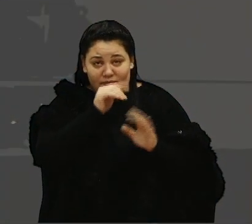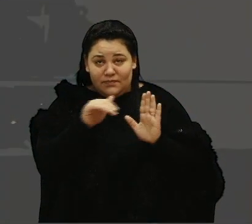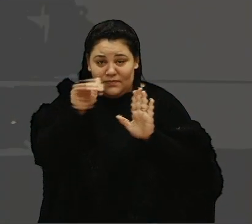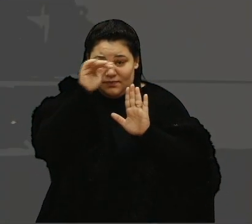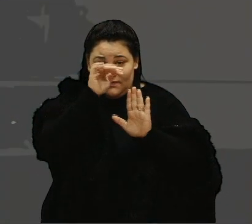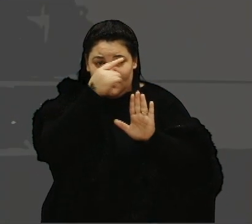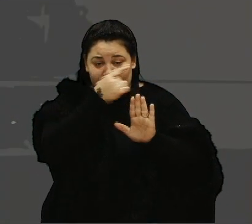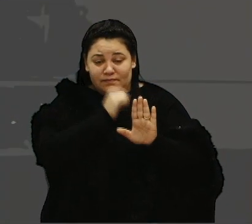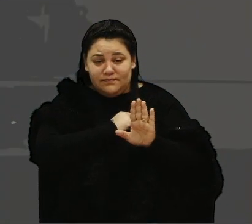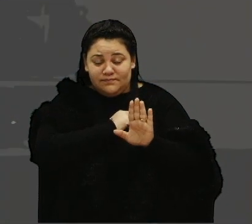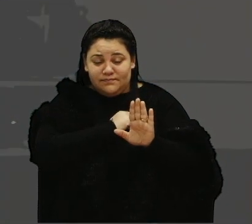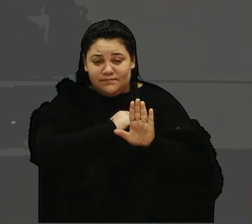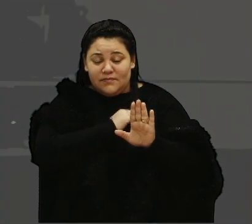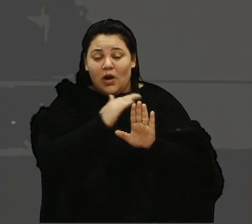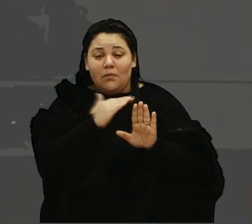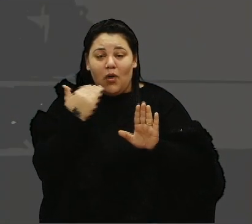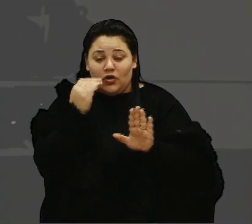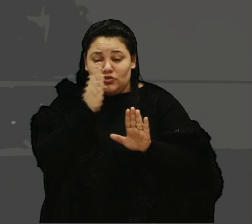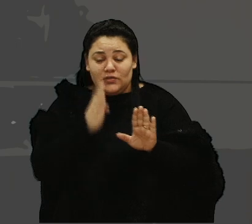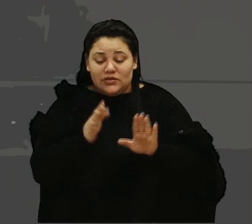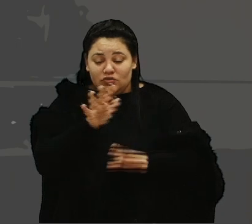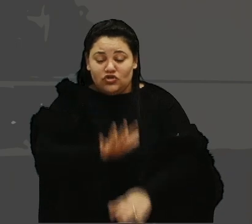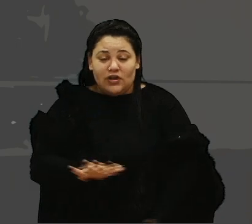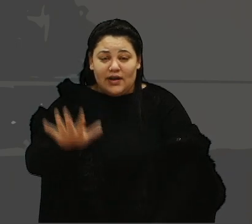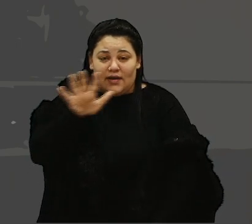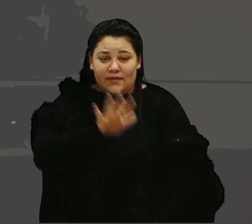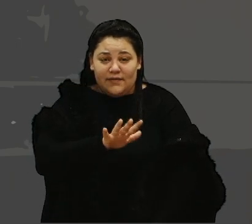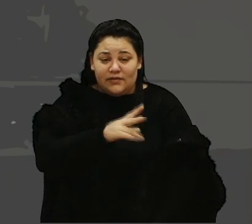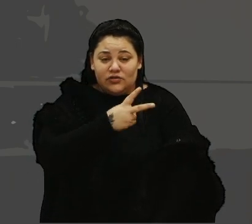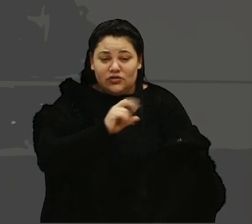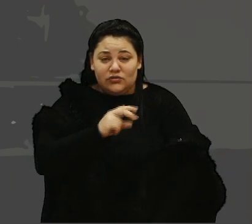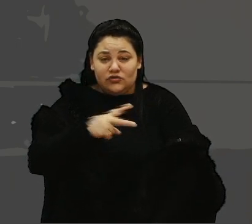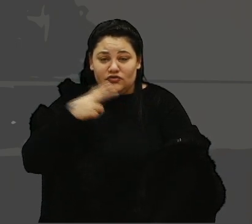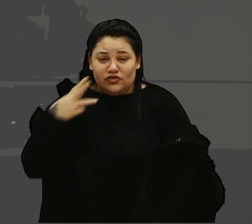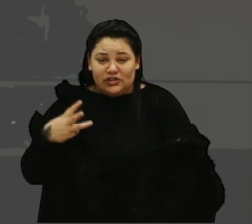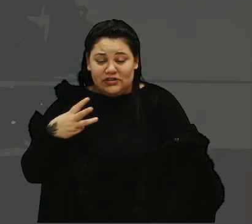escrito homicídios no Brasil no geral. Em 2023,